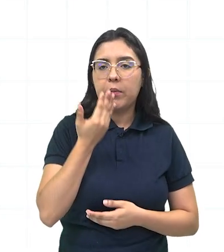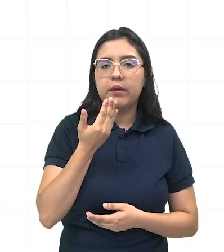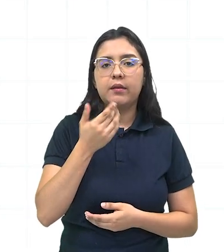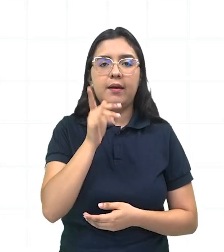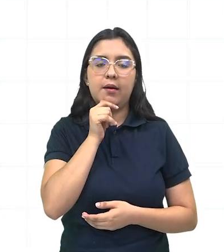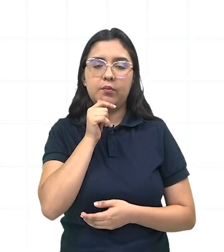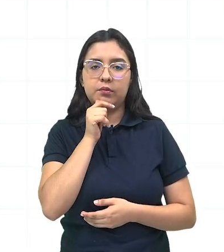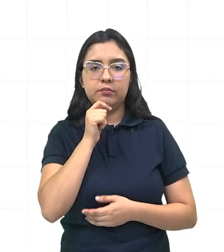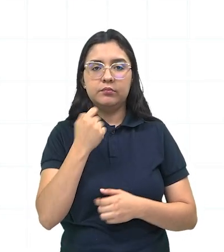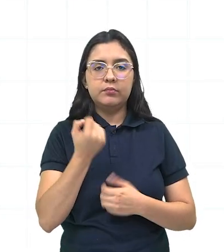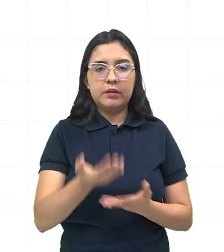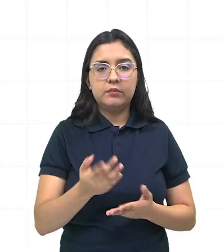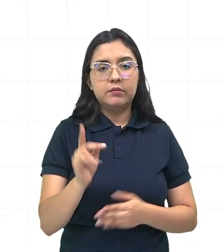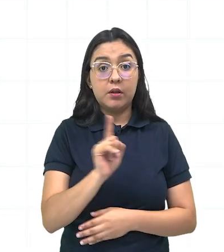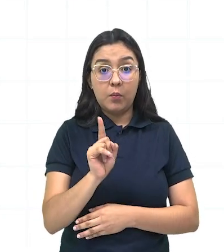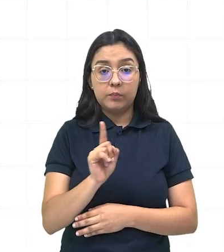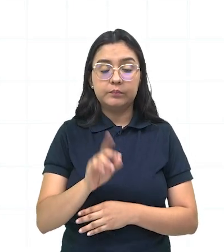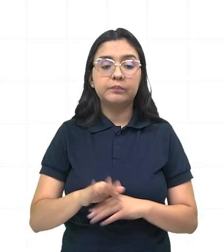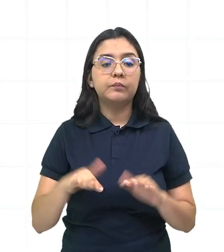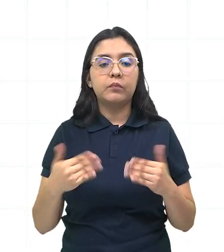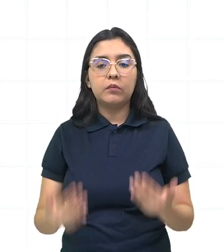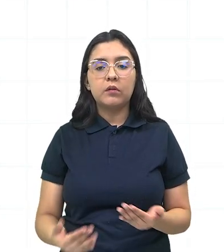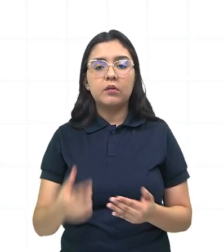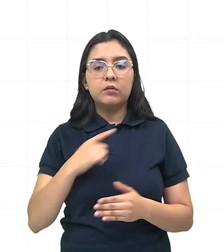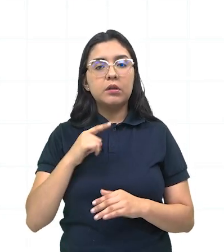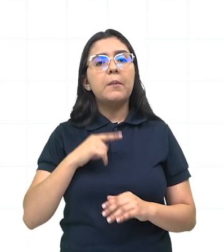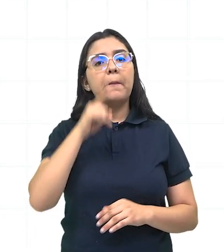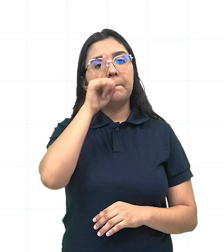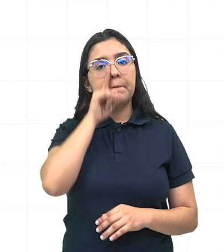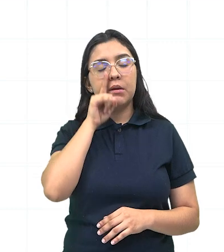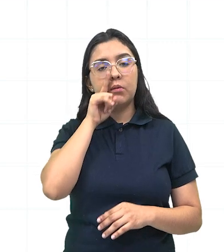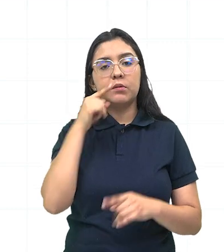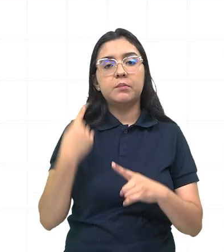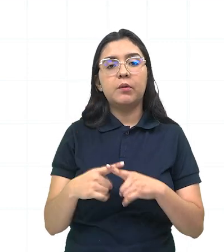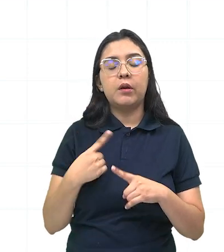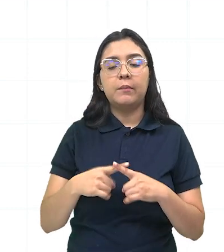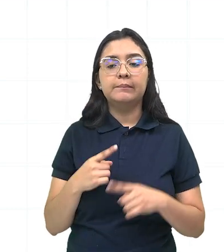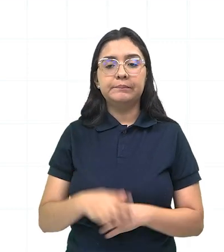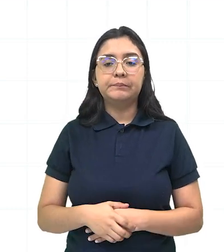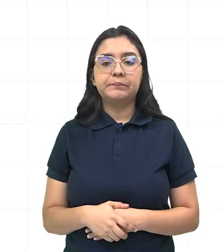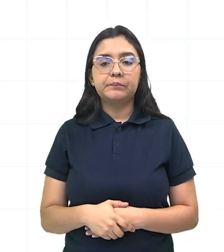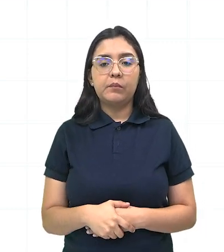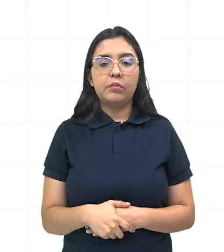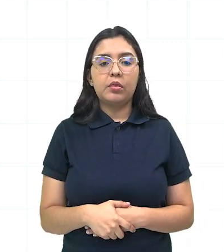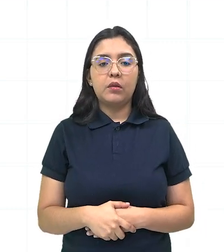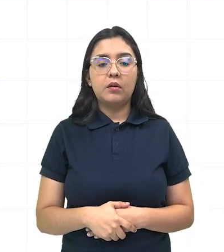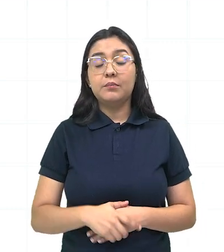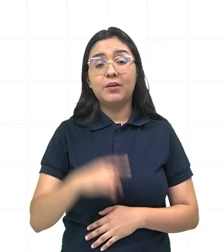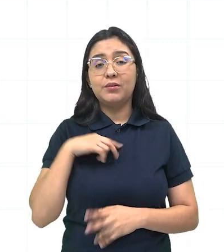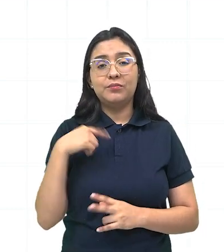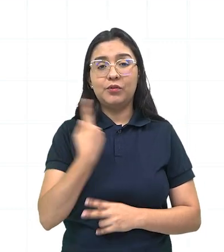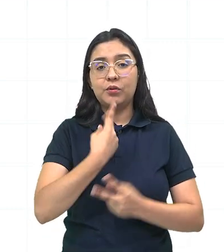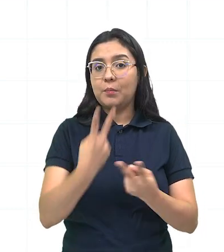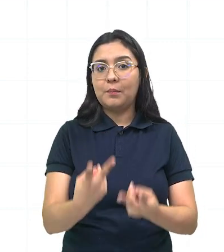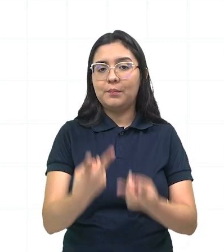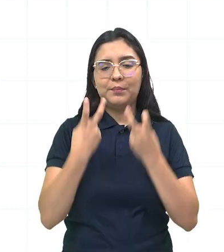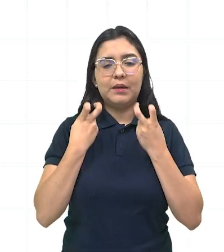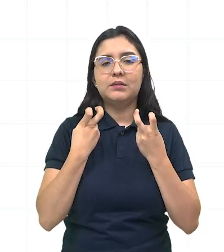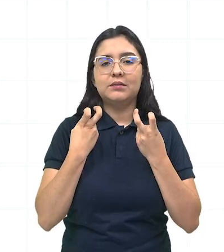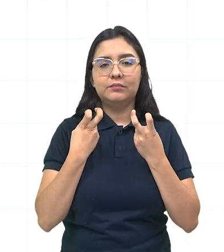alimentos. Então, gente, a hemorragia interna é mais perigosa porque ela não é visível